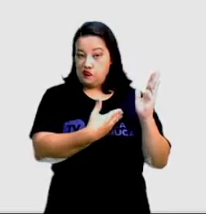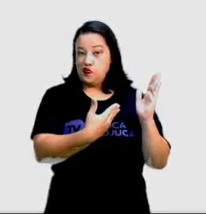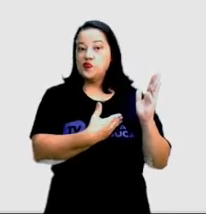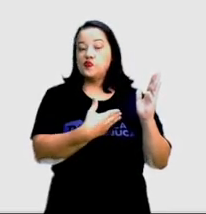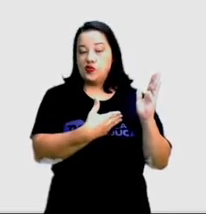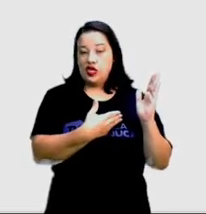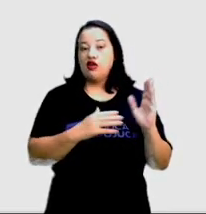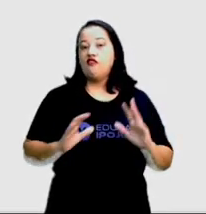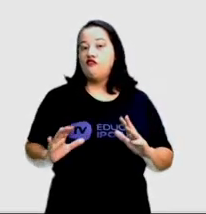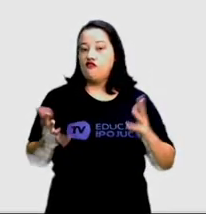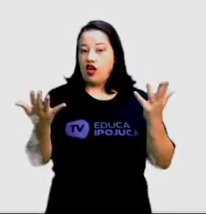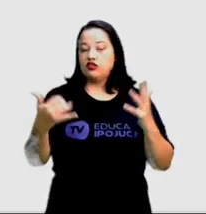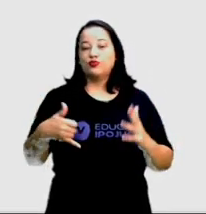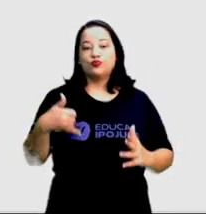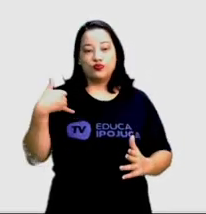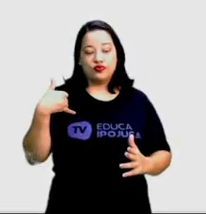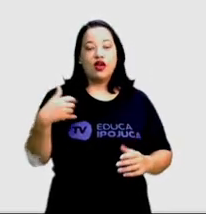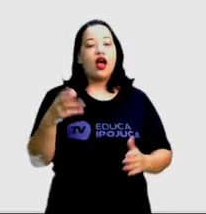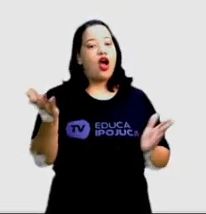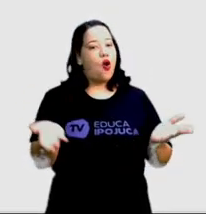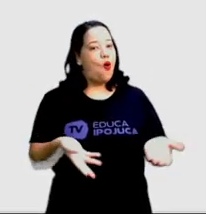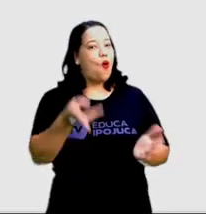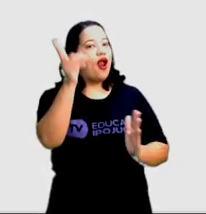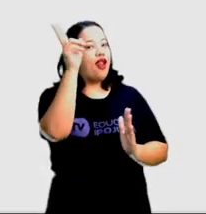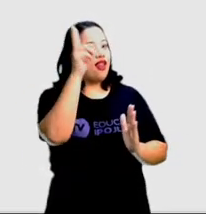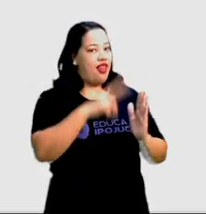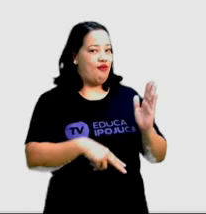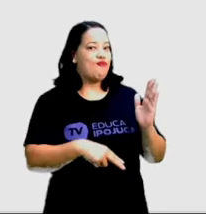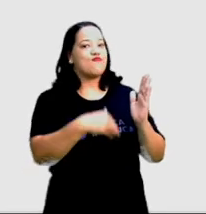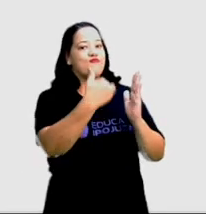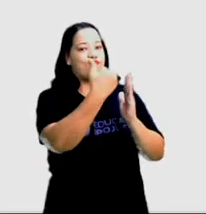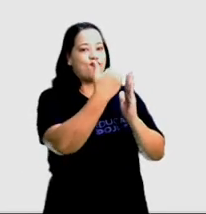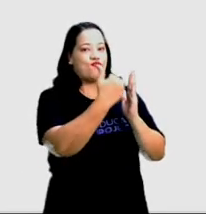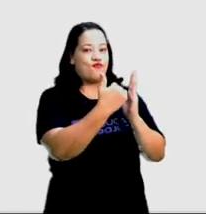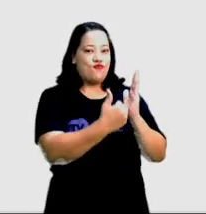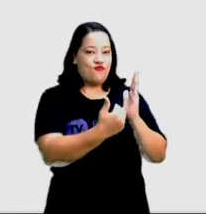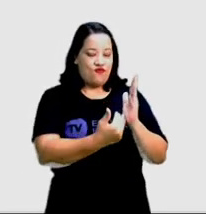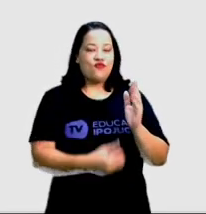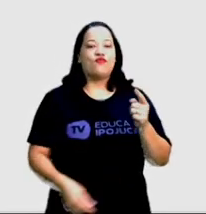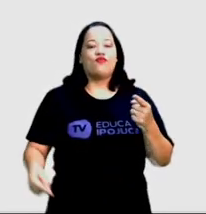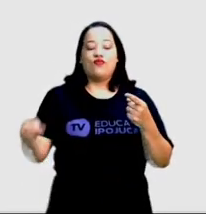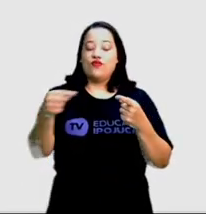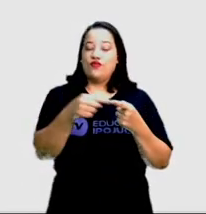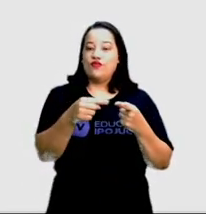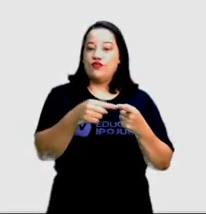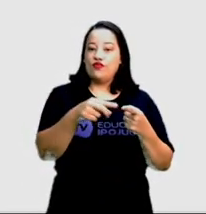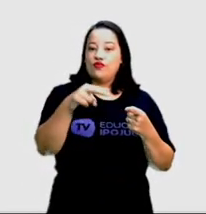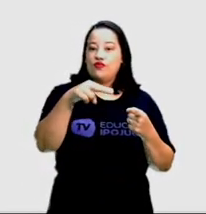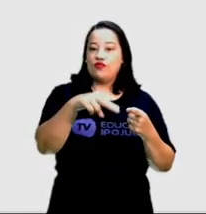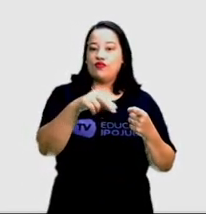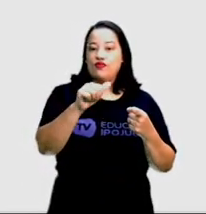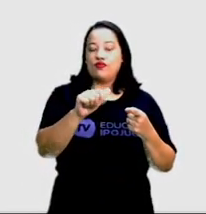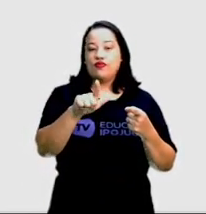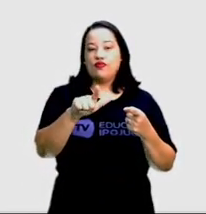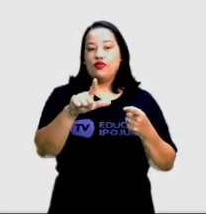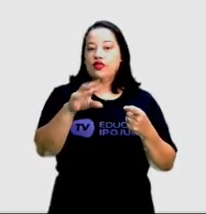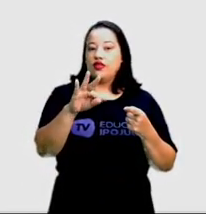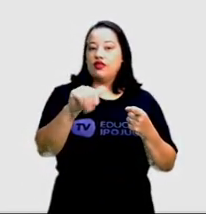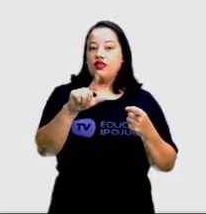seu aniversário. Vamos ler comigo esta lista? Nós temos aqui, ó,